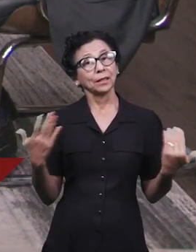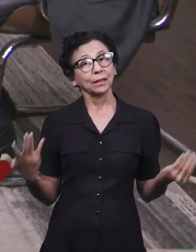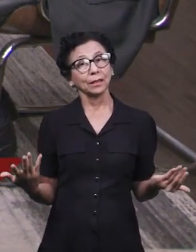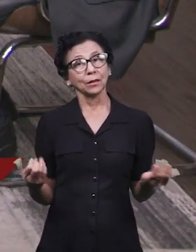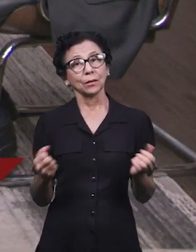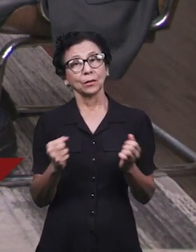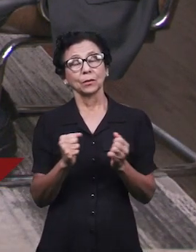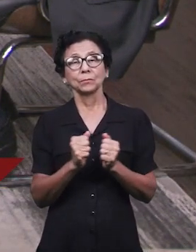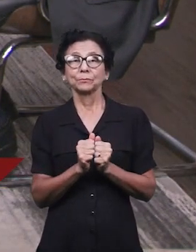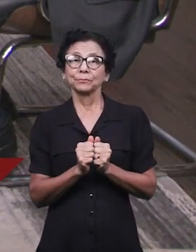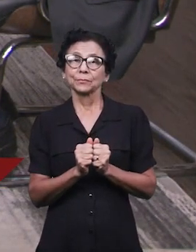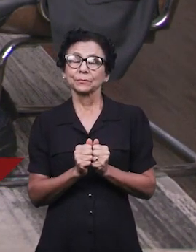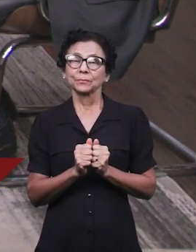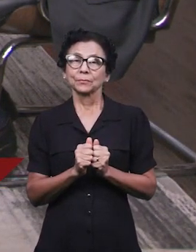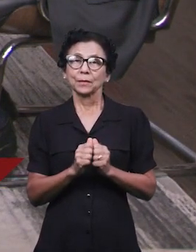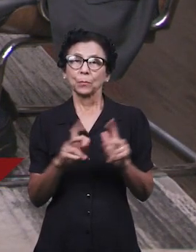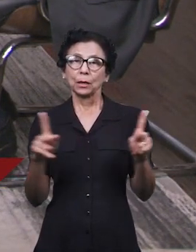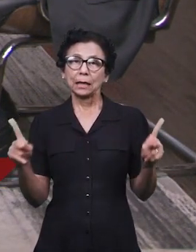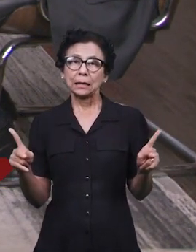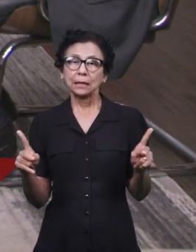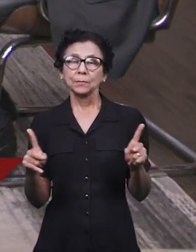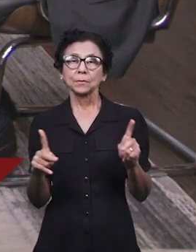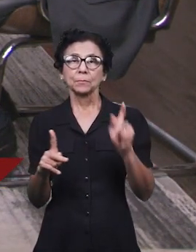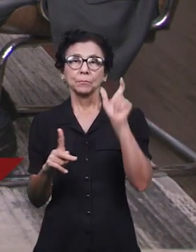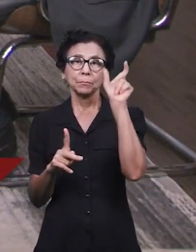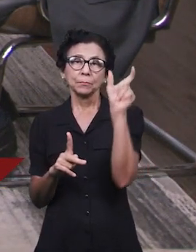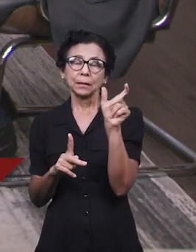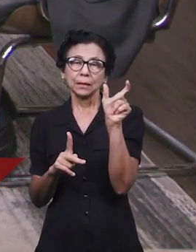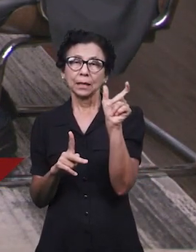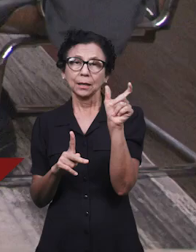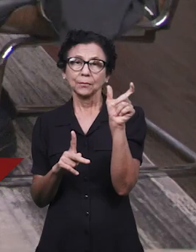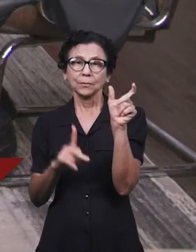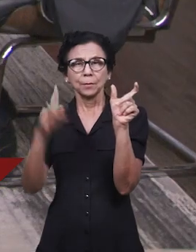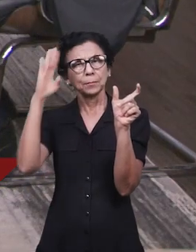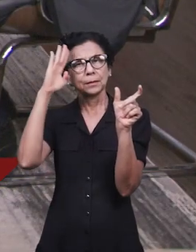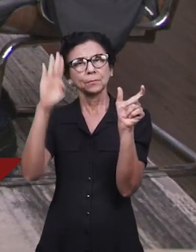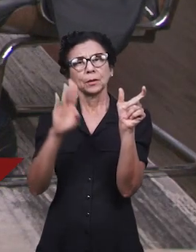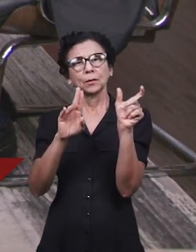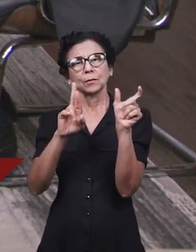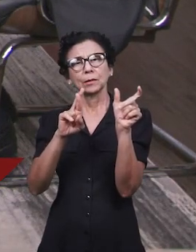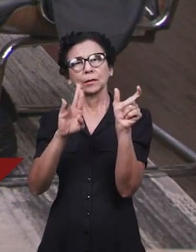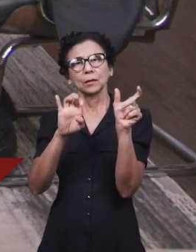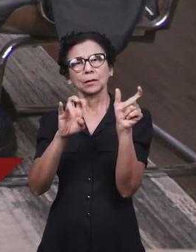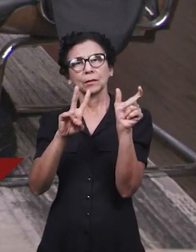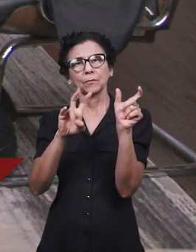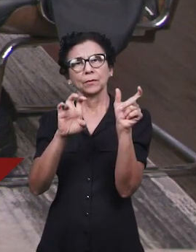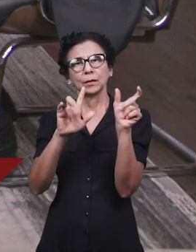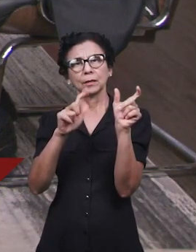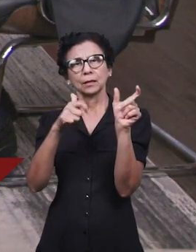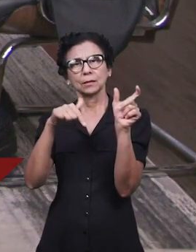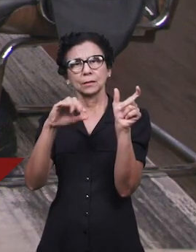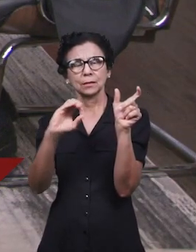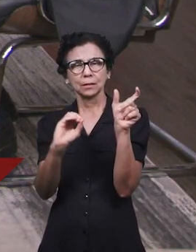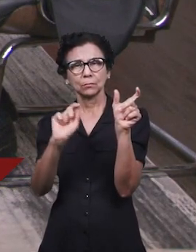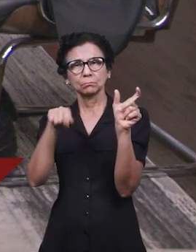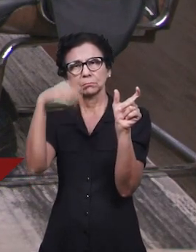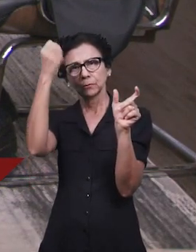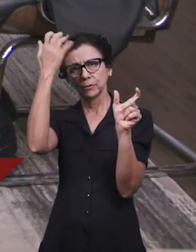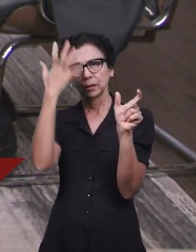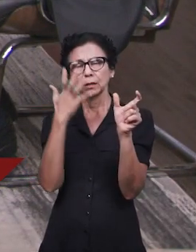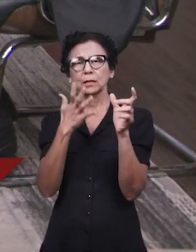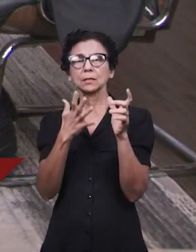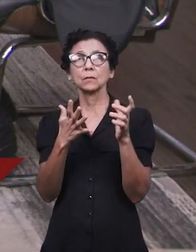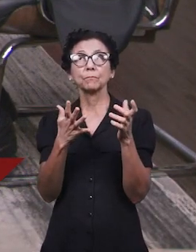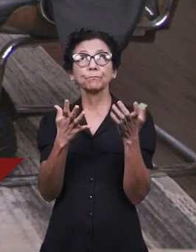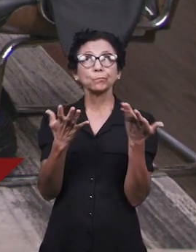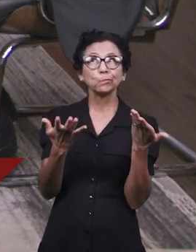revelação? Porque muitas vezes as pessoas leem alguma coisa sobre o livro de Apocalipse, mas elas leem interpretação. Ou seja, a pessoa é aquela pessoa